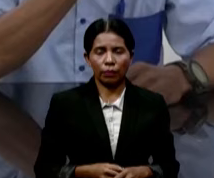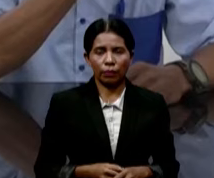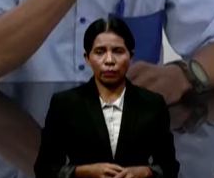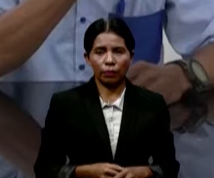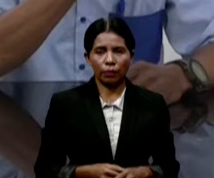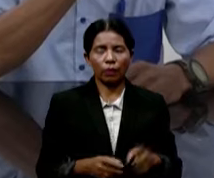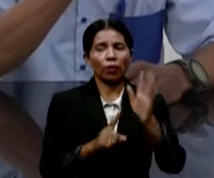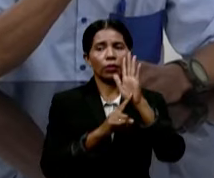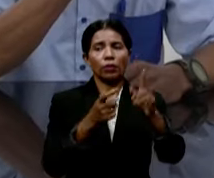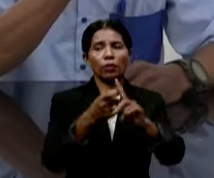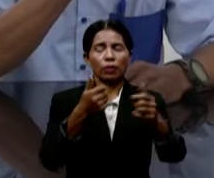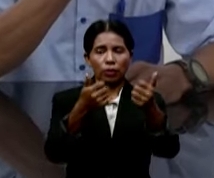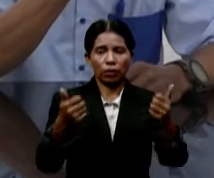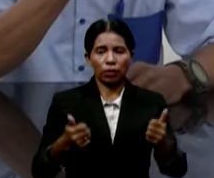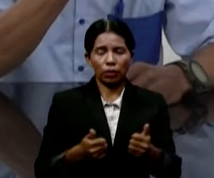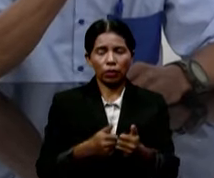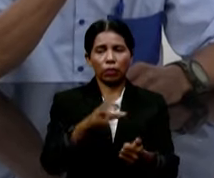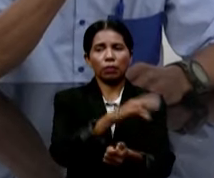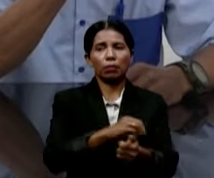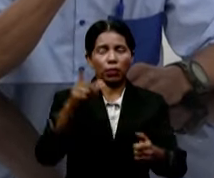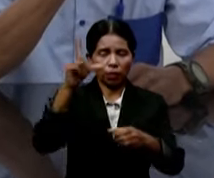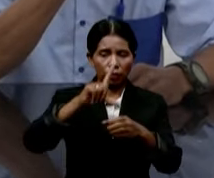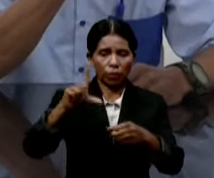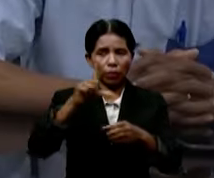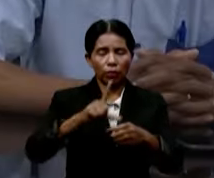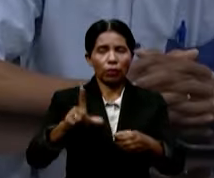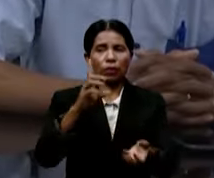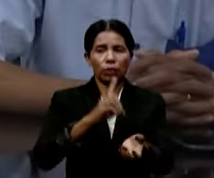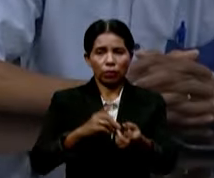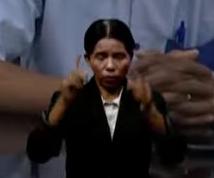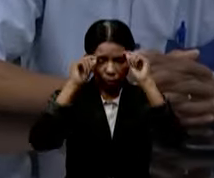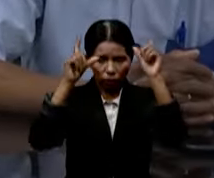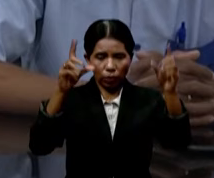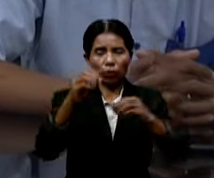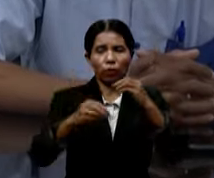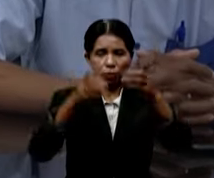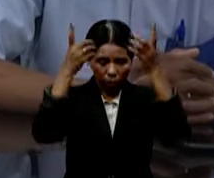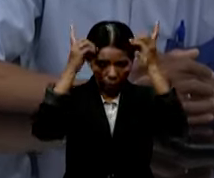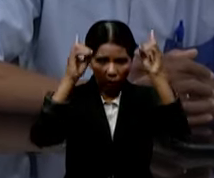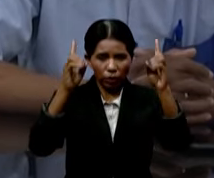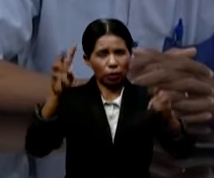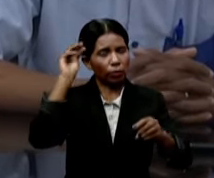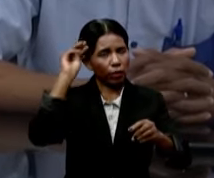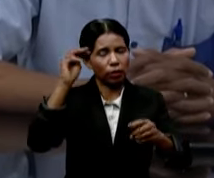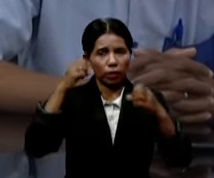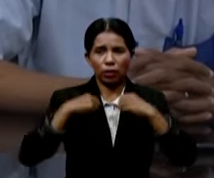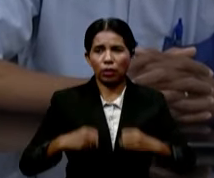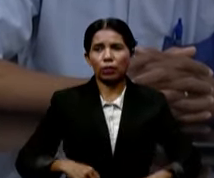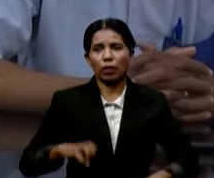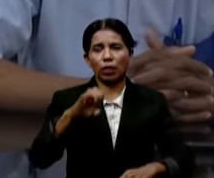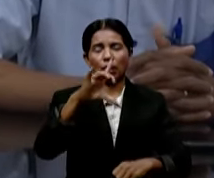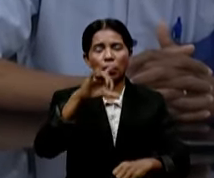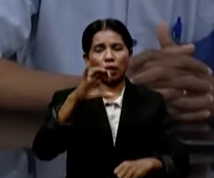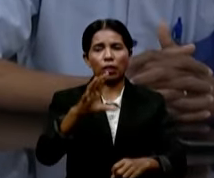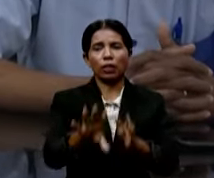Assunto nem a Torrússia Associação Cientista Laboratório Médica Timor-Leste, relaciona a decisão do Ministro da Saúde Elia dos Reis Amaral, nebe